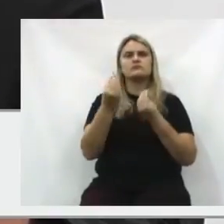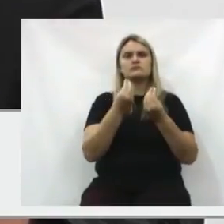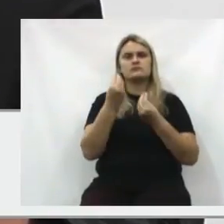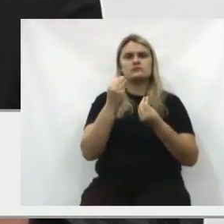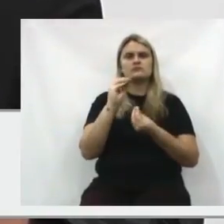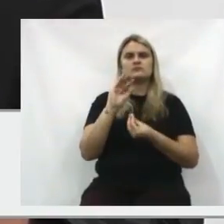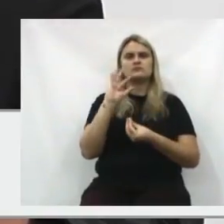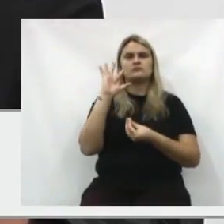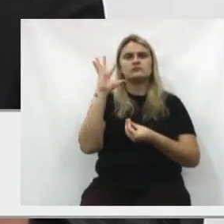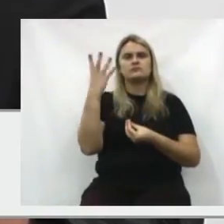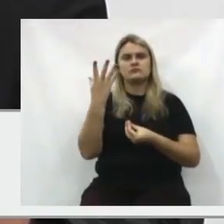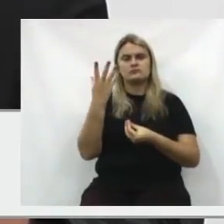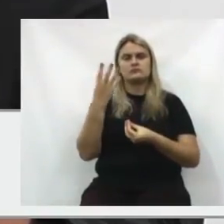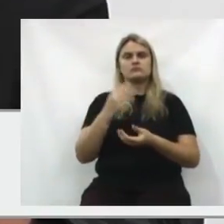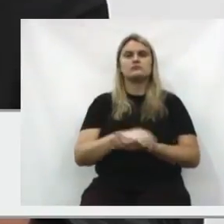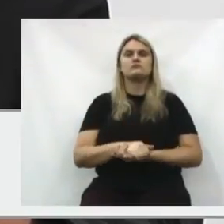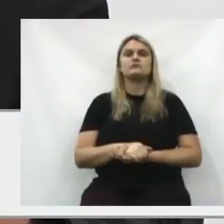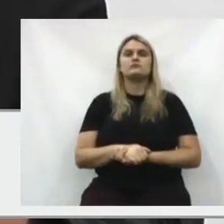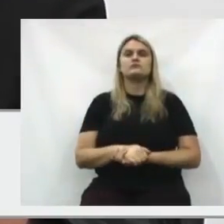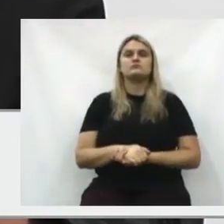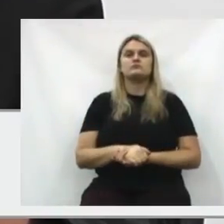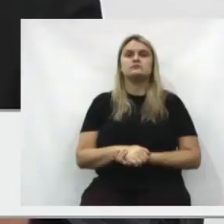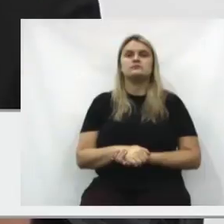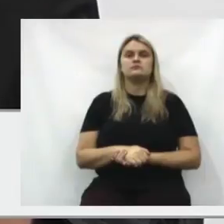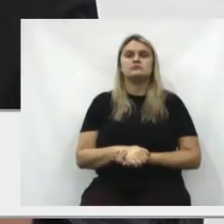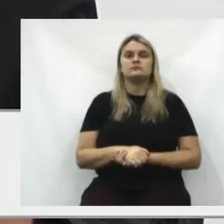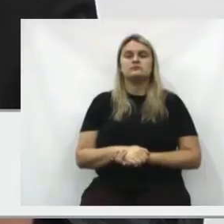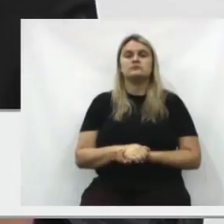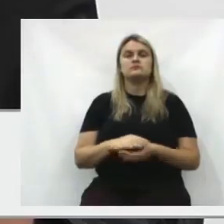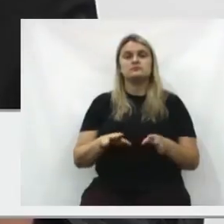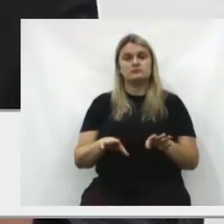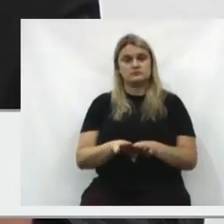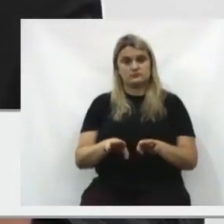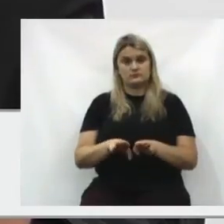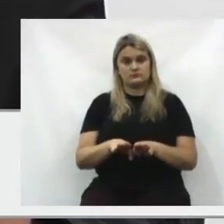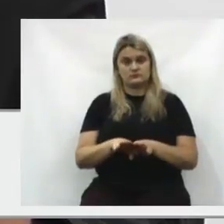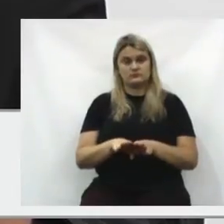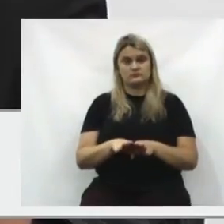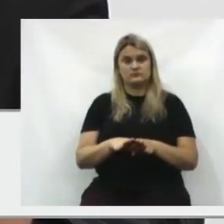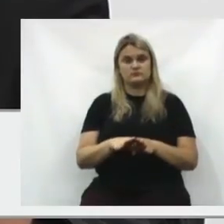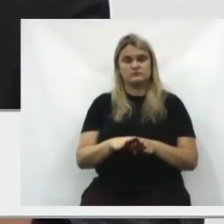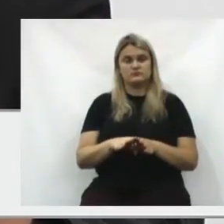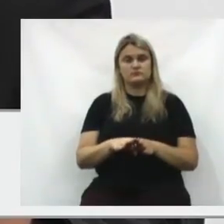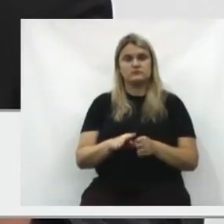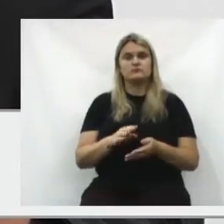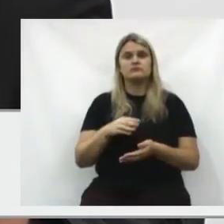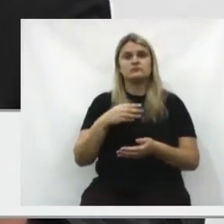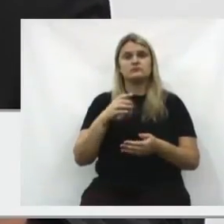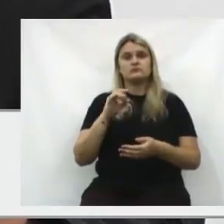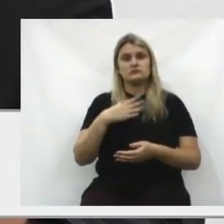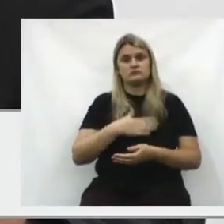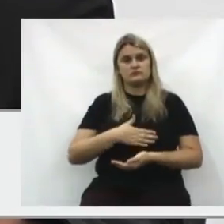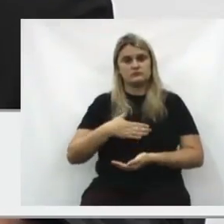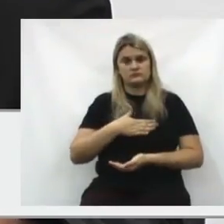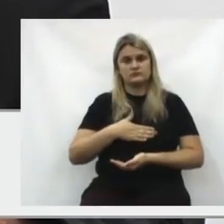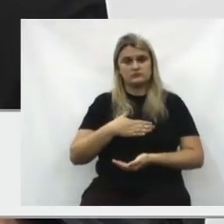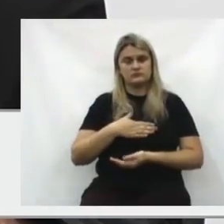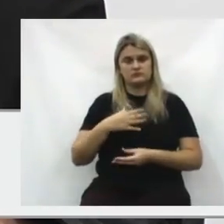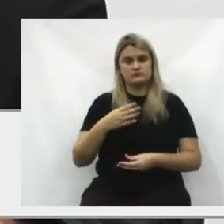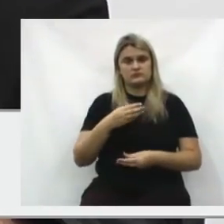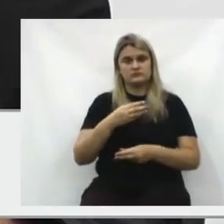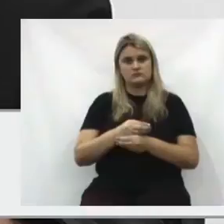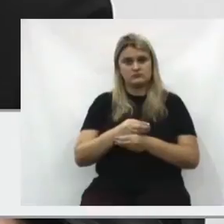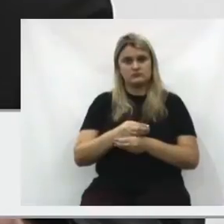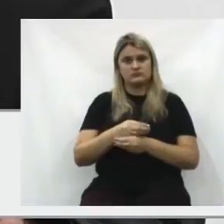em relação à situação jurídica da Avenida Manoel Ribas. E quanto à nota de repúdio,